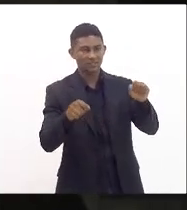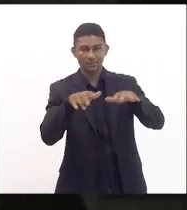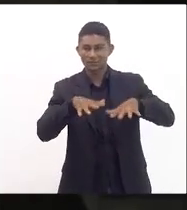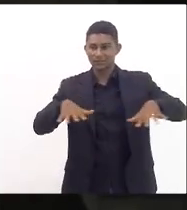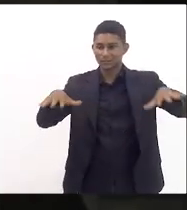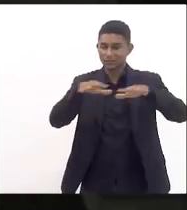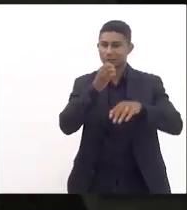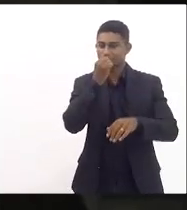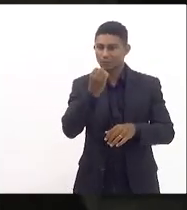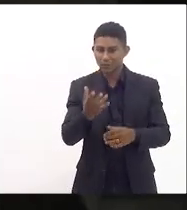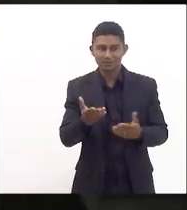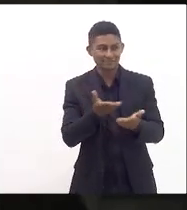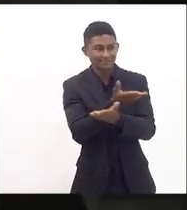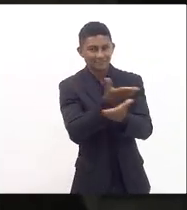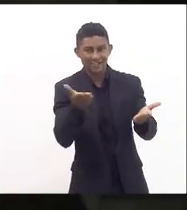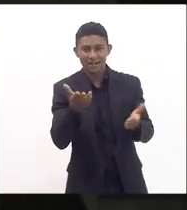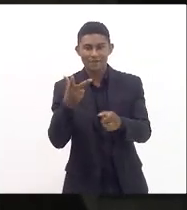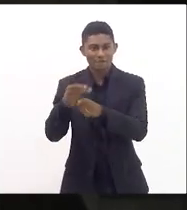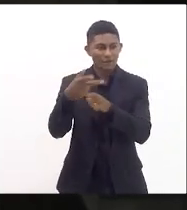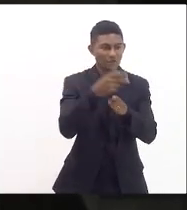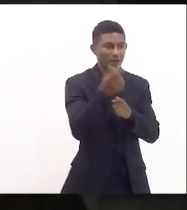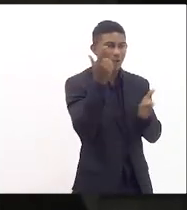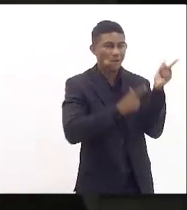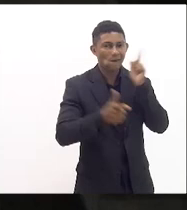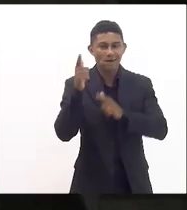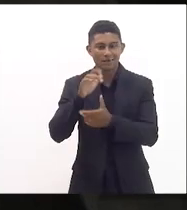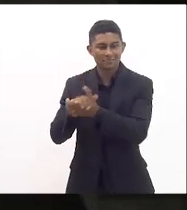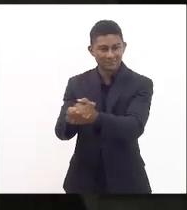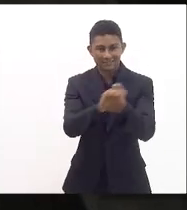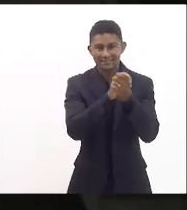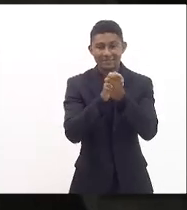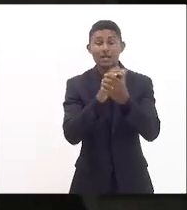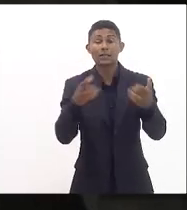Fluminense, pela vitória de suas escolas de samba, mas,